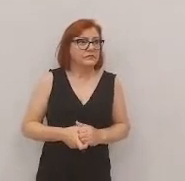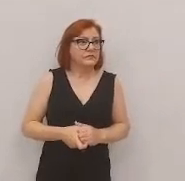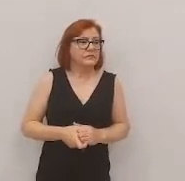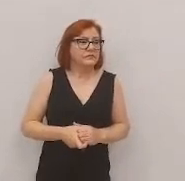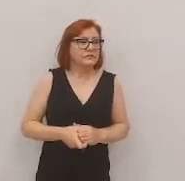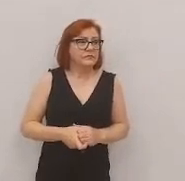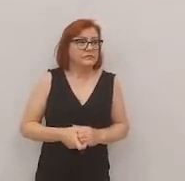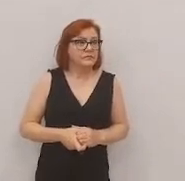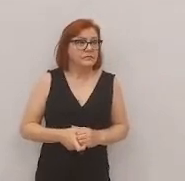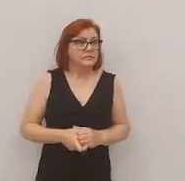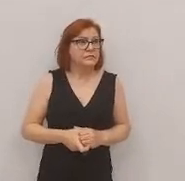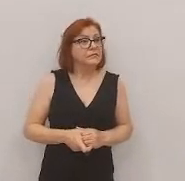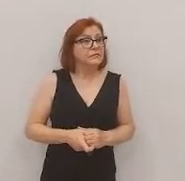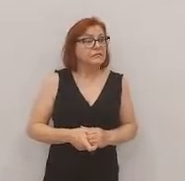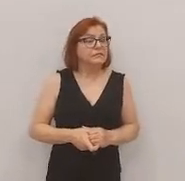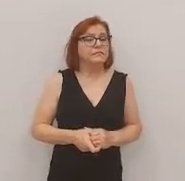pode